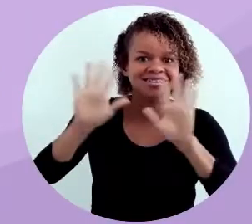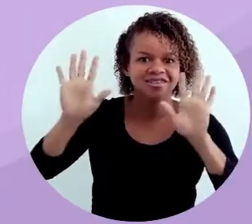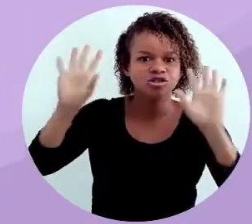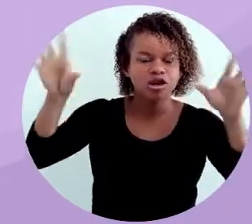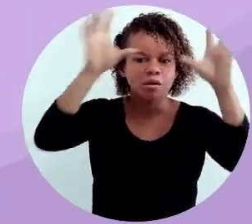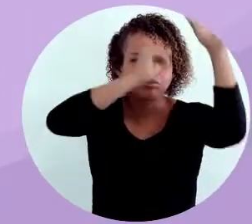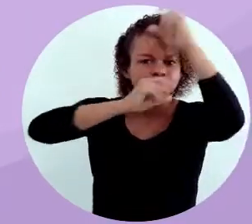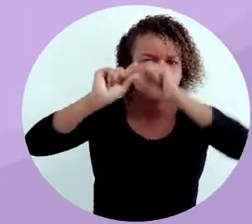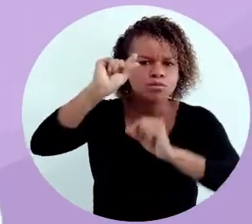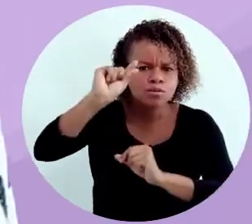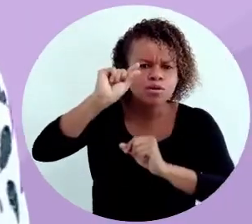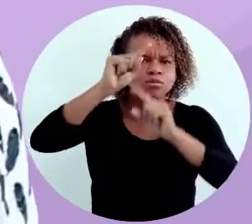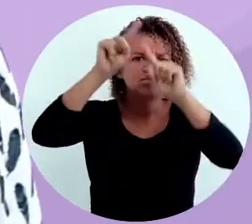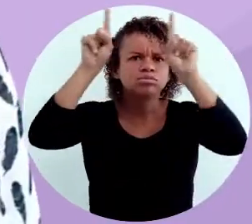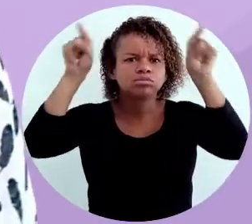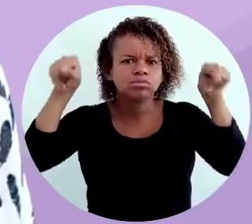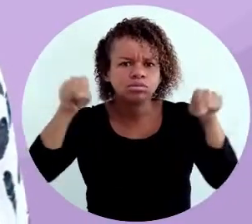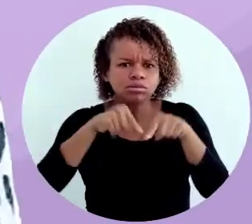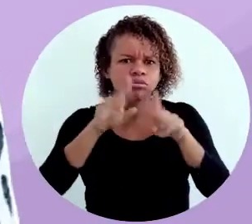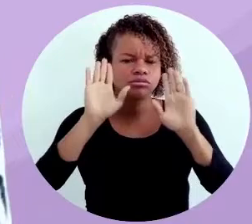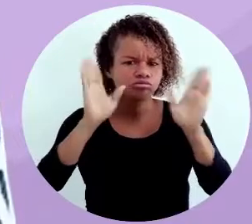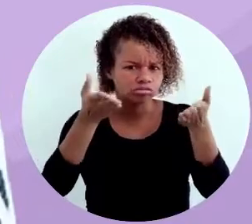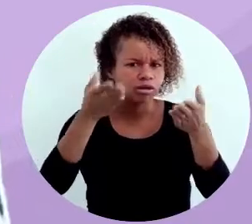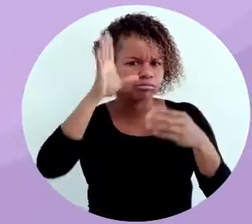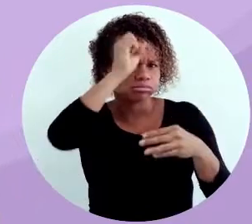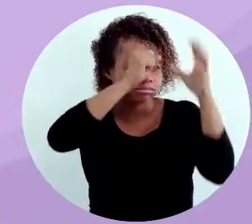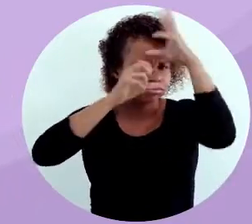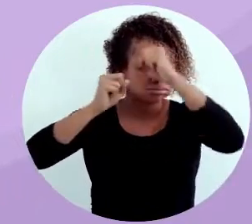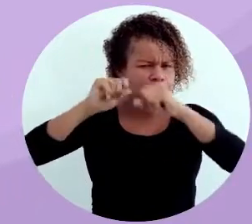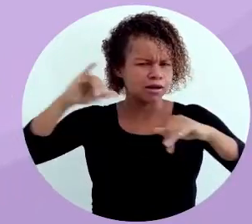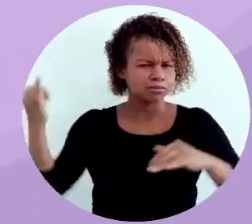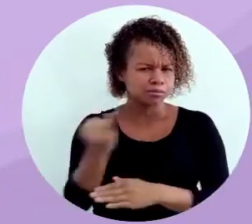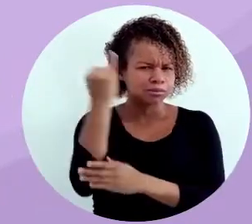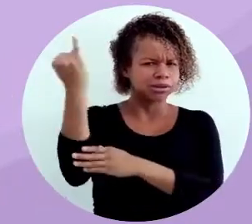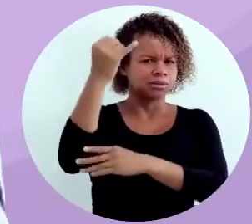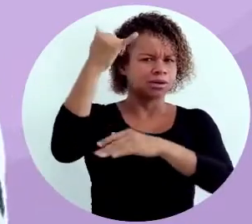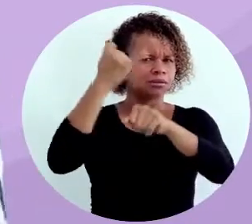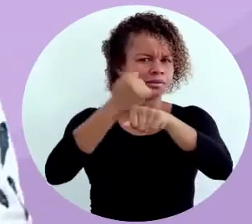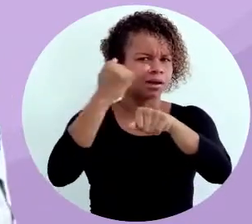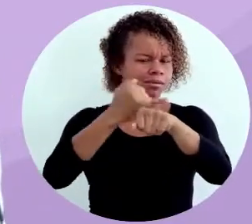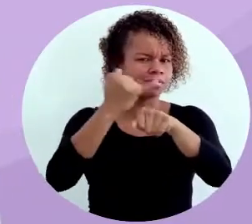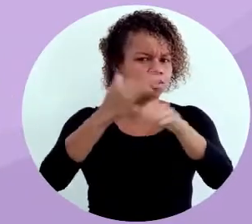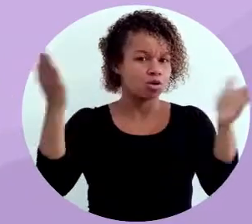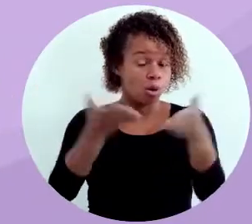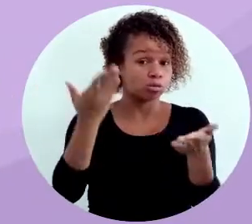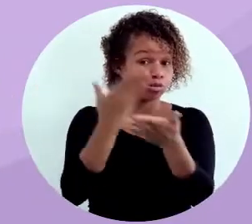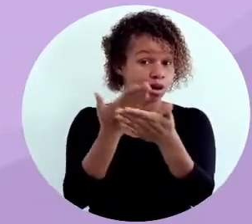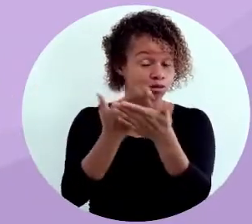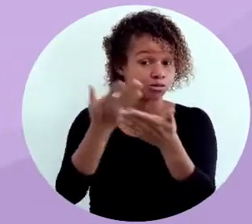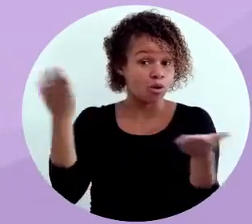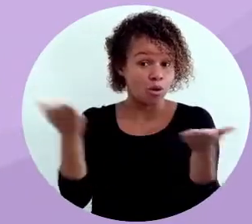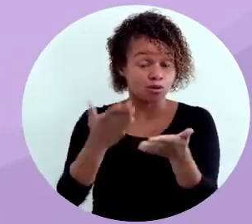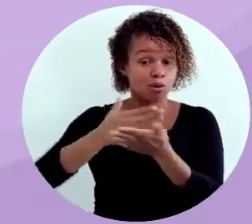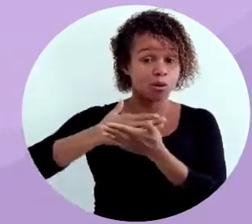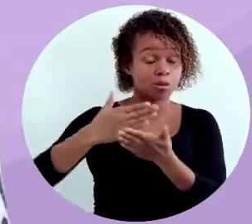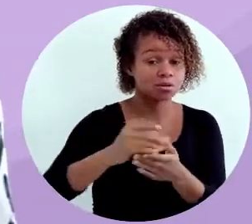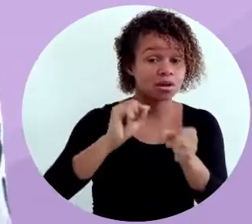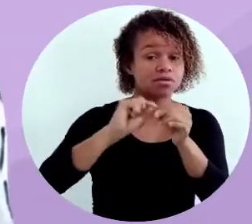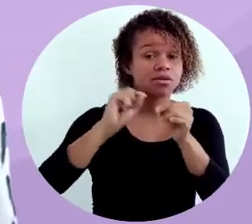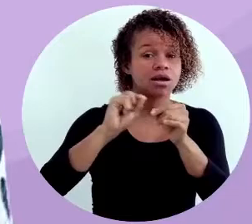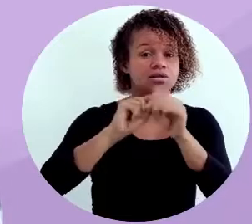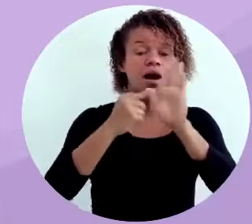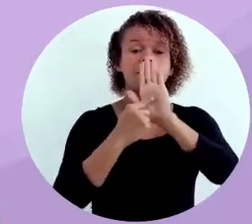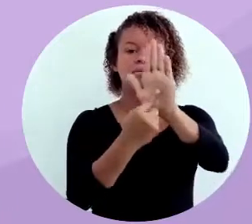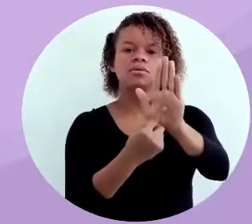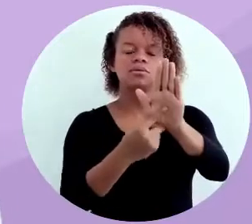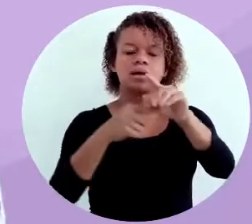estudante, você já aprendeu um pouquinho sobre a interface do SketchUp Make e suas principais ferramentas. Então, na aula de hoje, nós começaremos